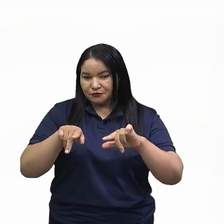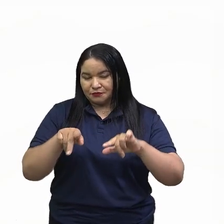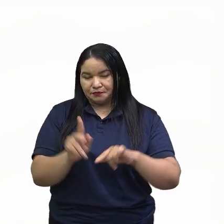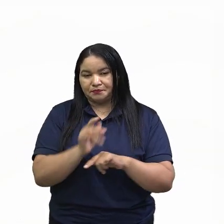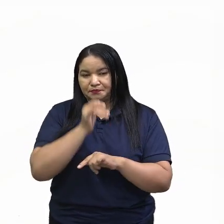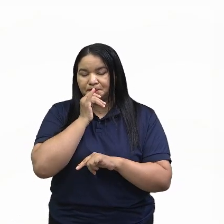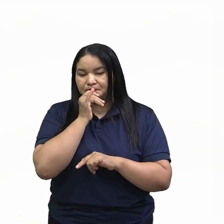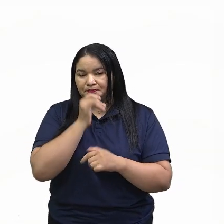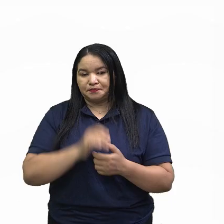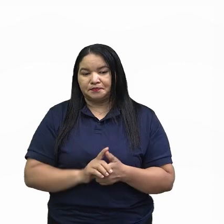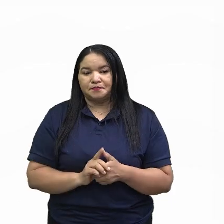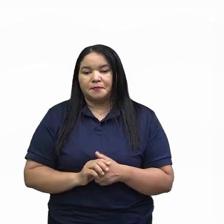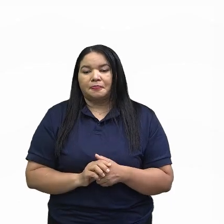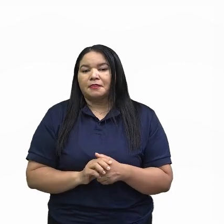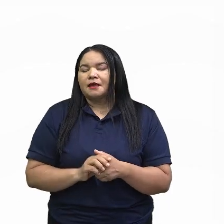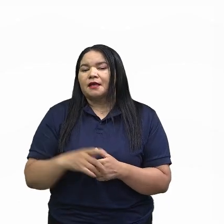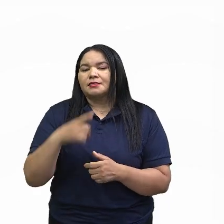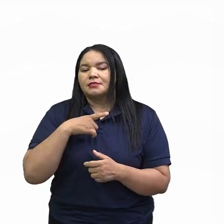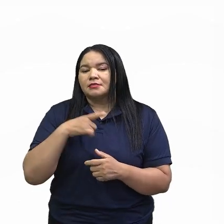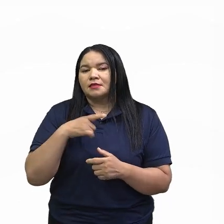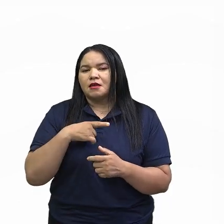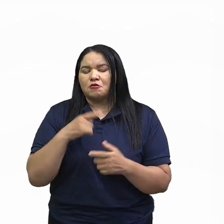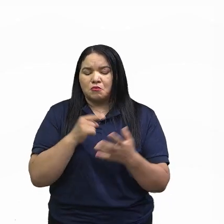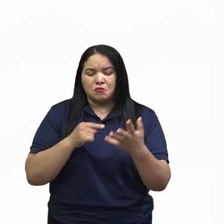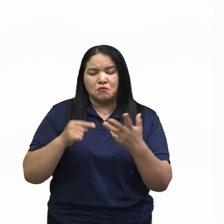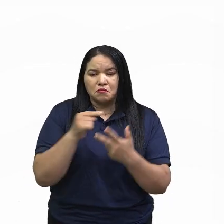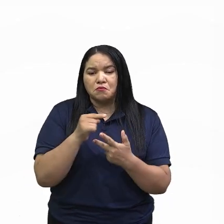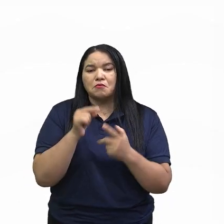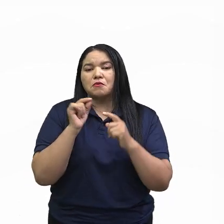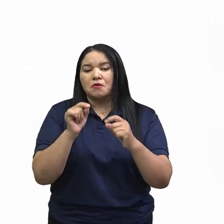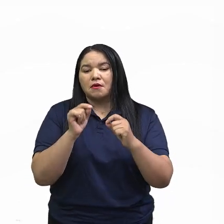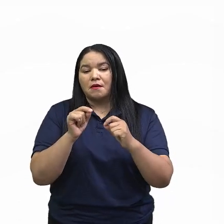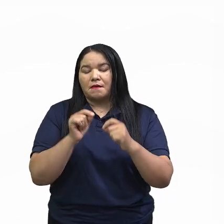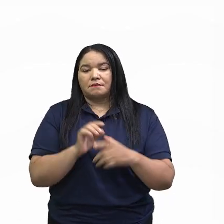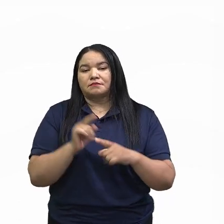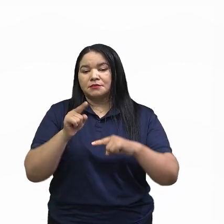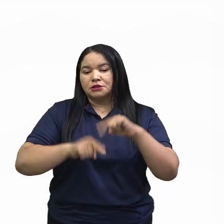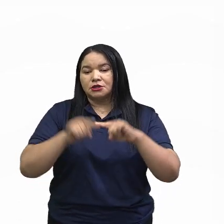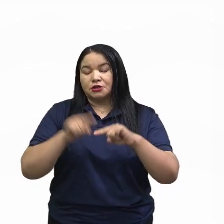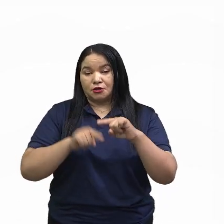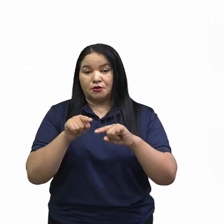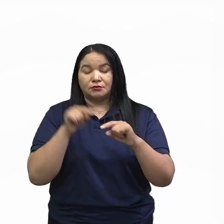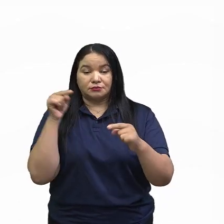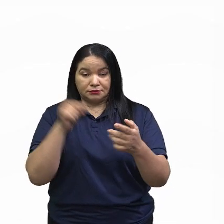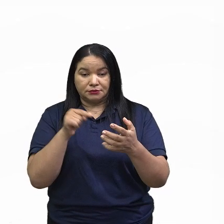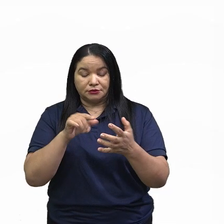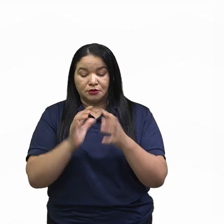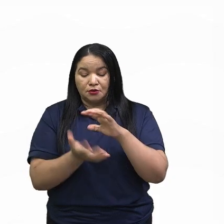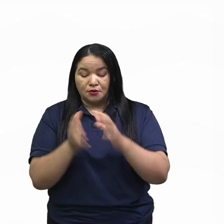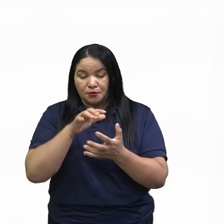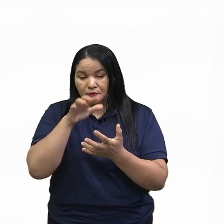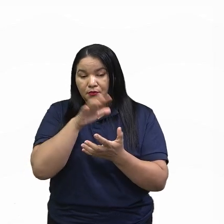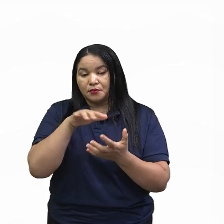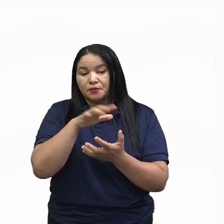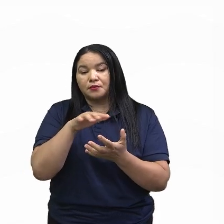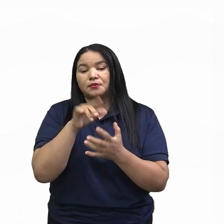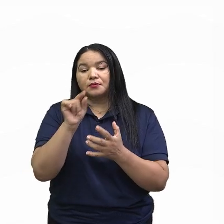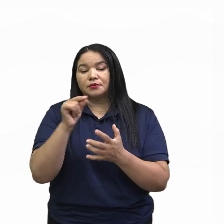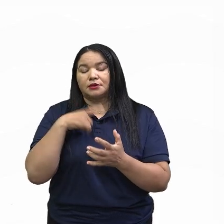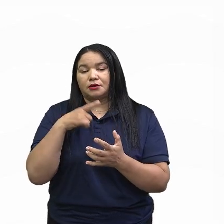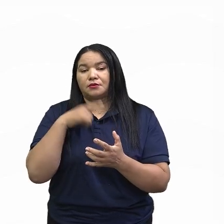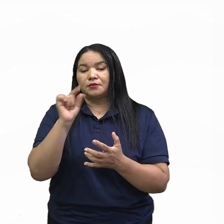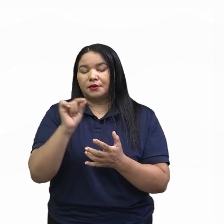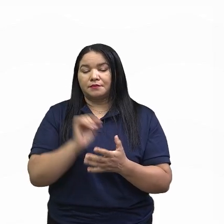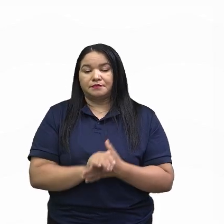né? O que a biomassa tem como derivado, como produto oriundo da biomassa? Então, nós temos aí